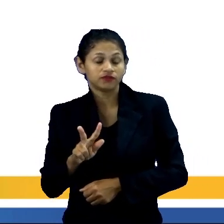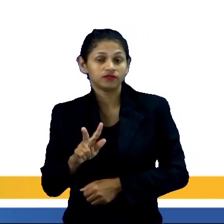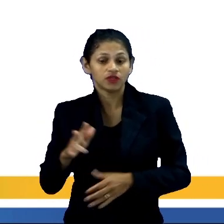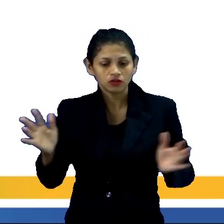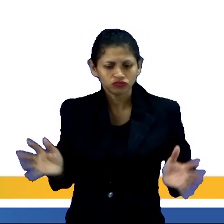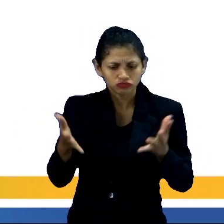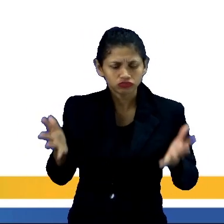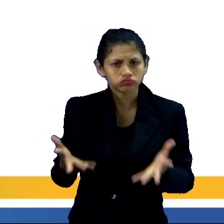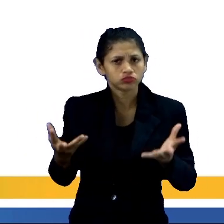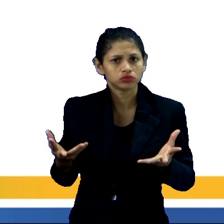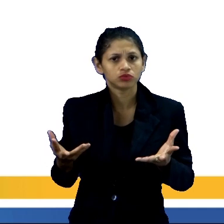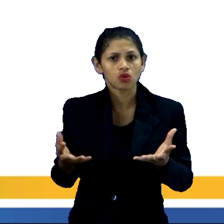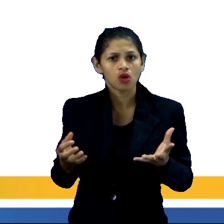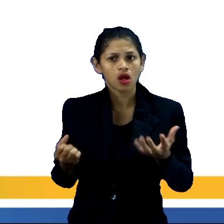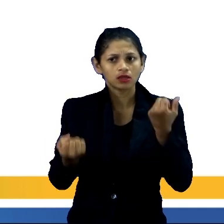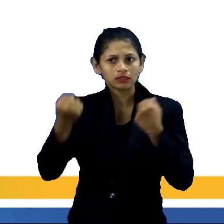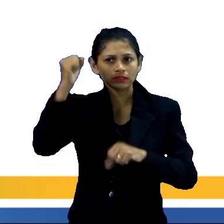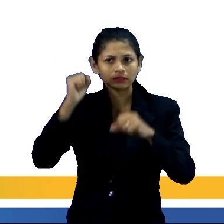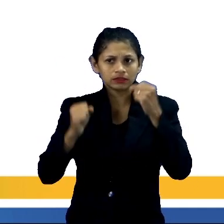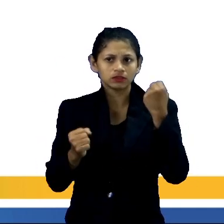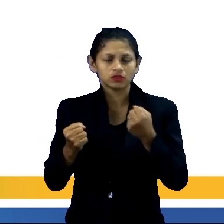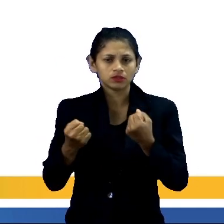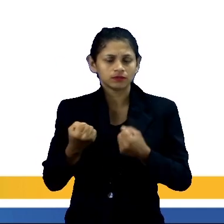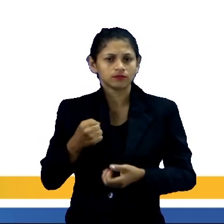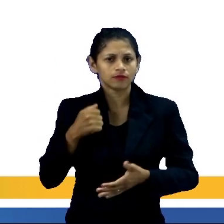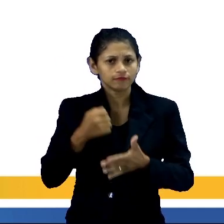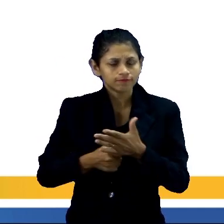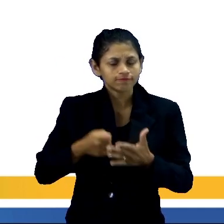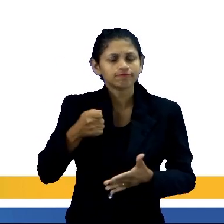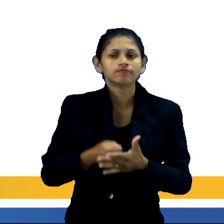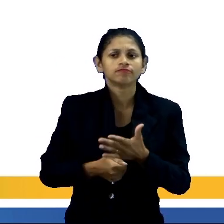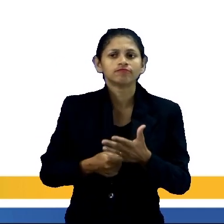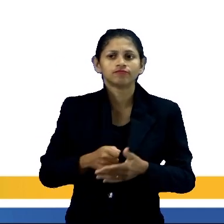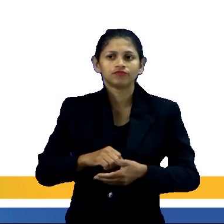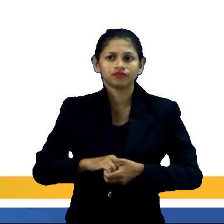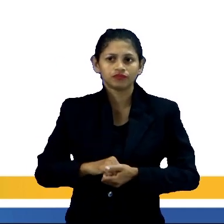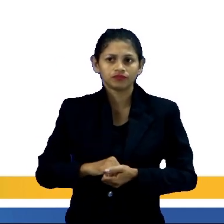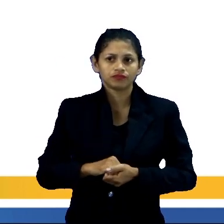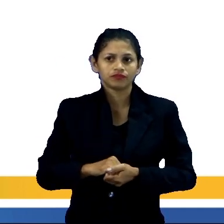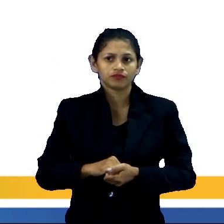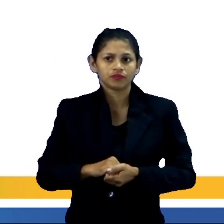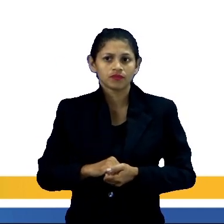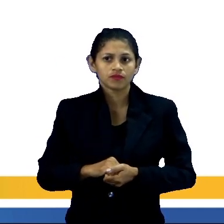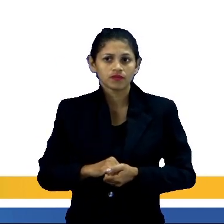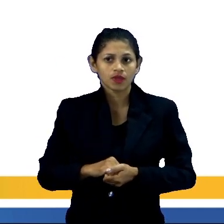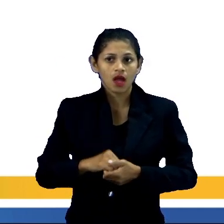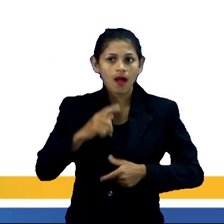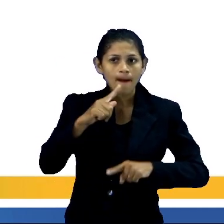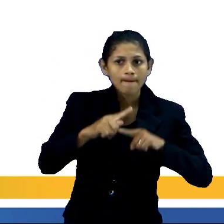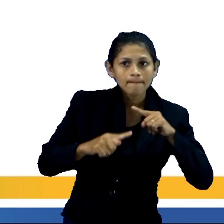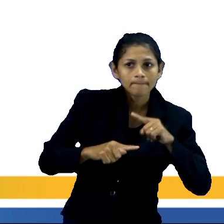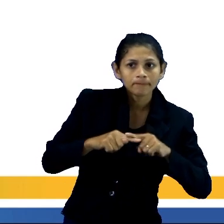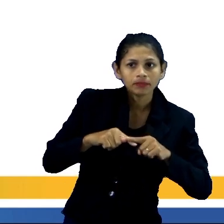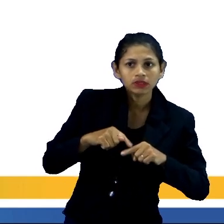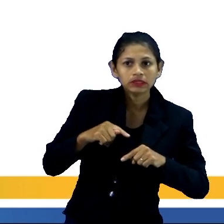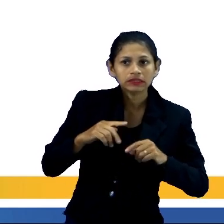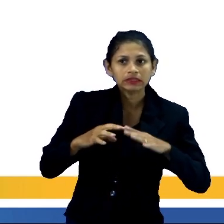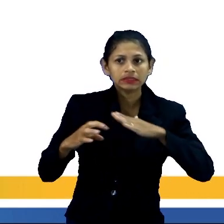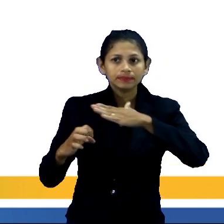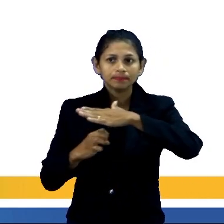pesada, ou seja, aquela que transforma matéria-prima e fabrica bens de grande porte. A gente pode ver aí,